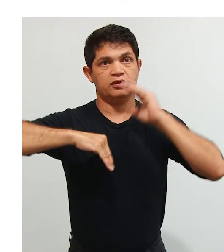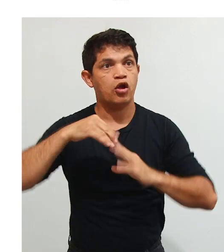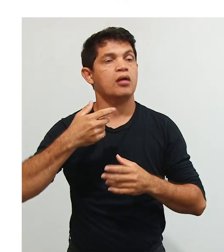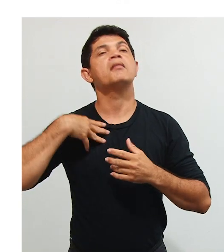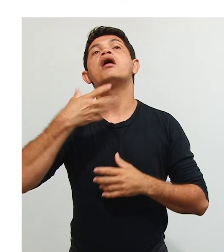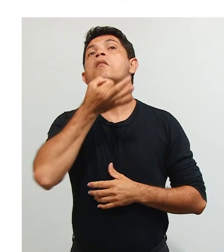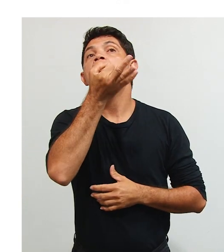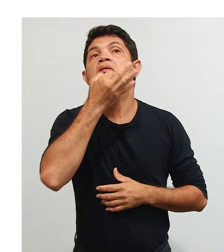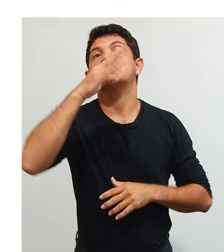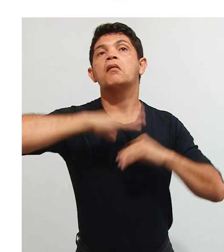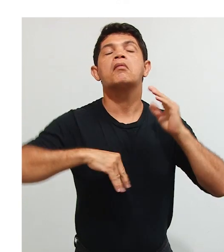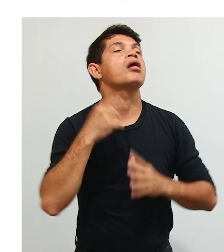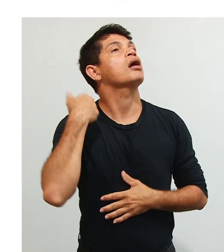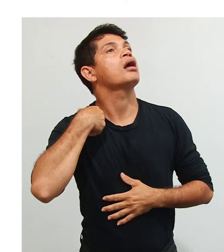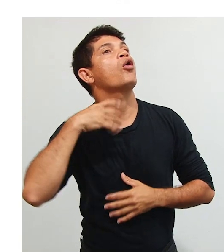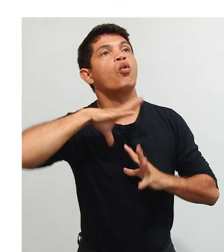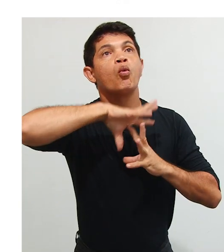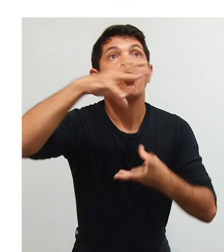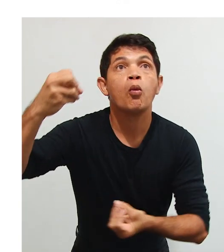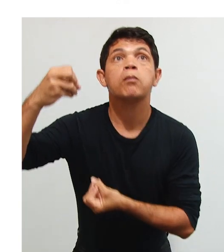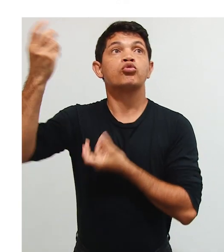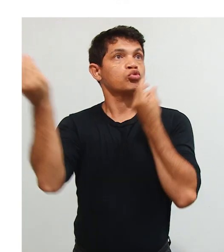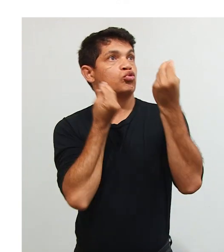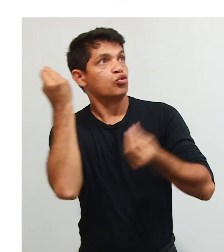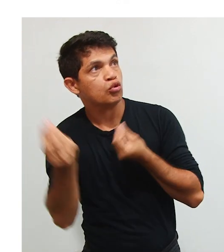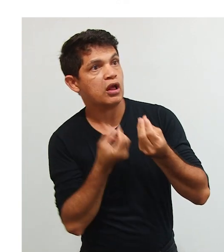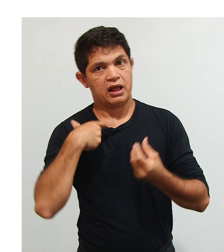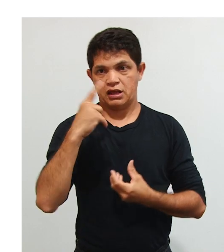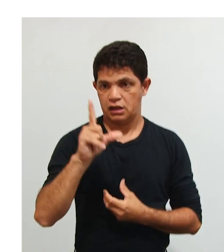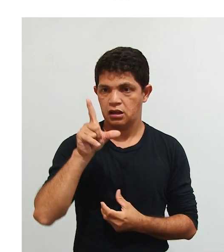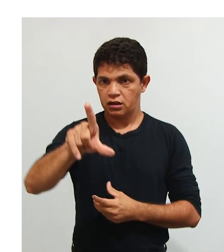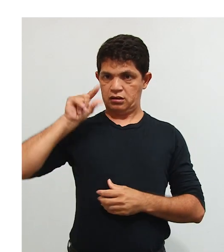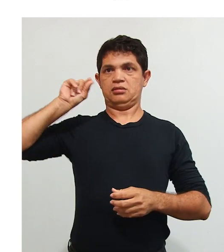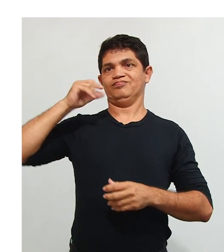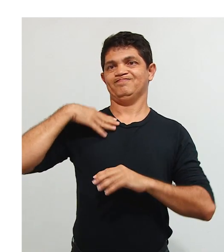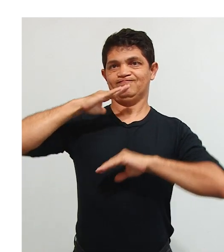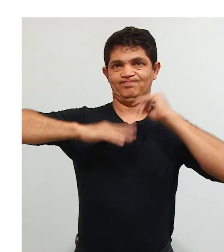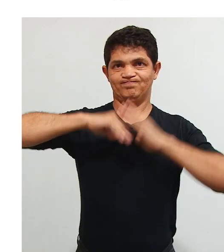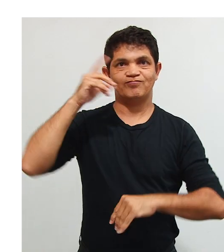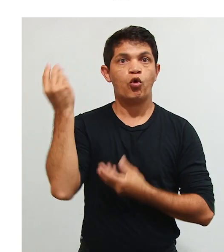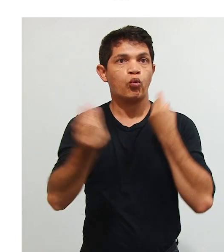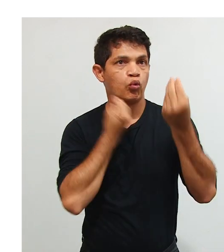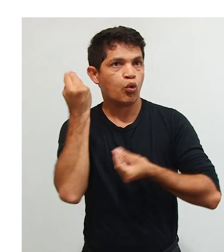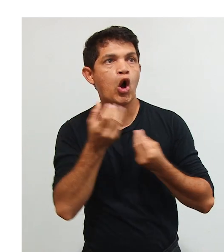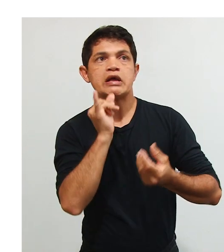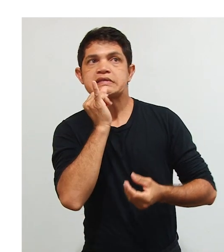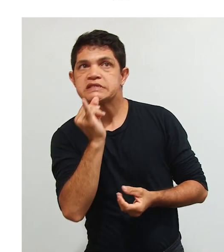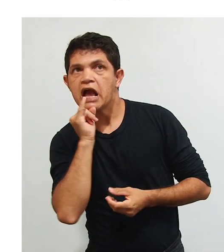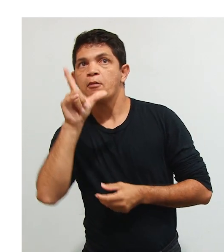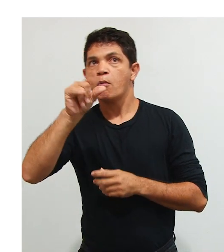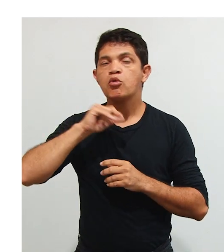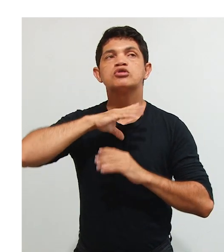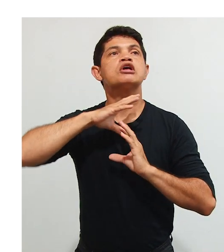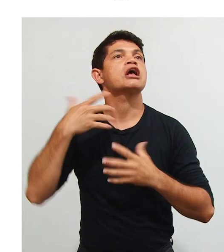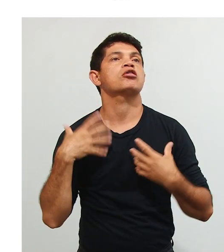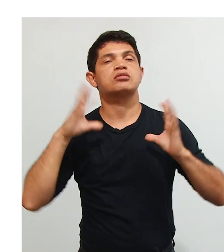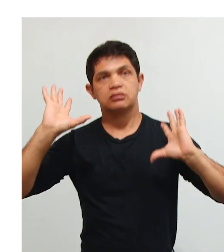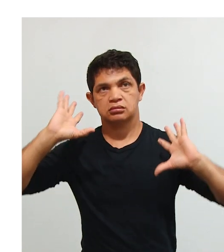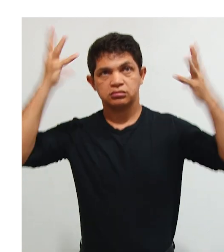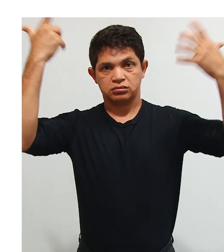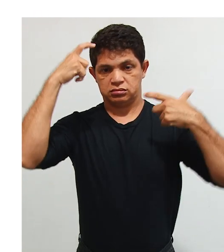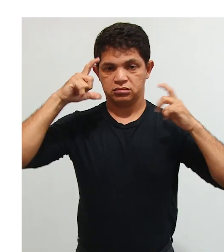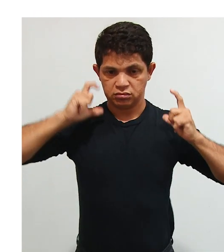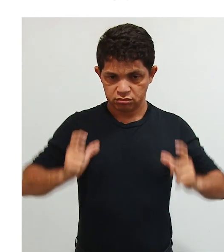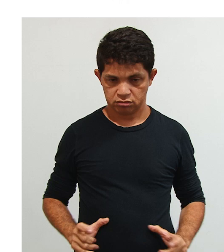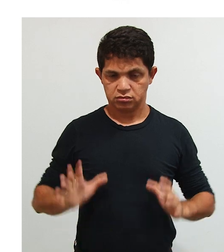achava melhor e dei minha opinião, mas a escolha é sua, o poder de escolha dos seus comportamentos